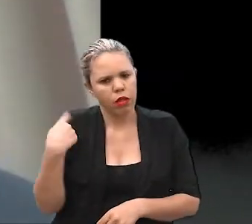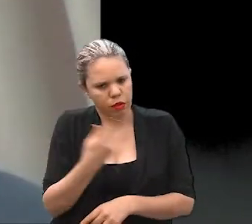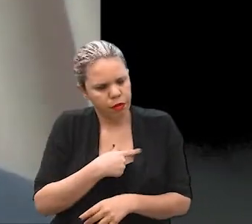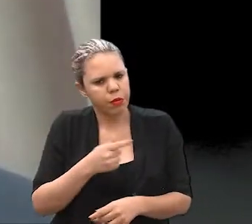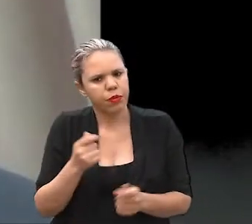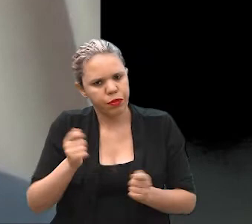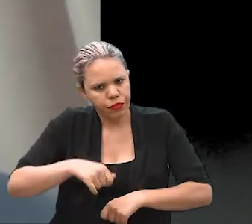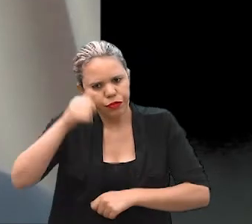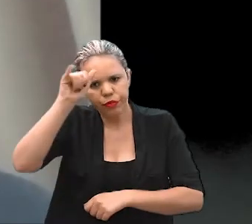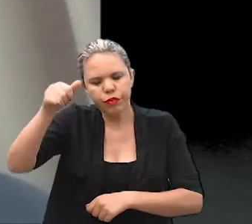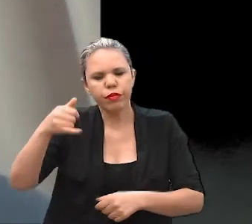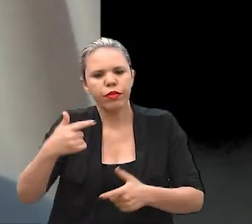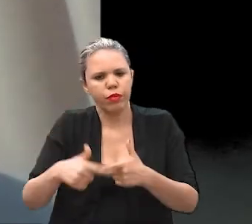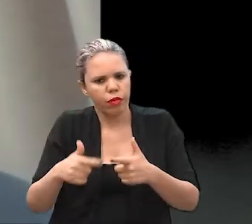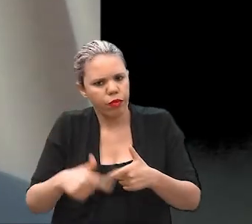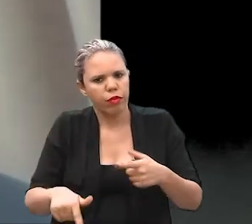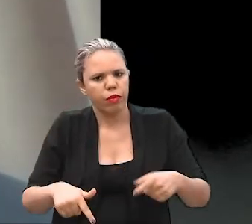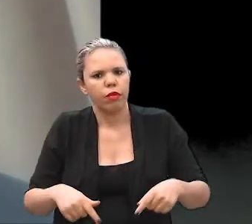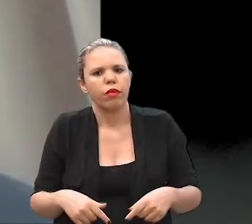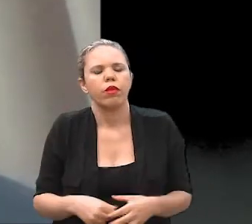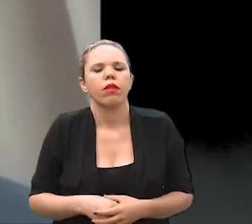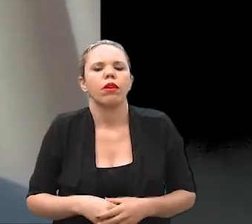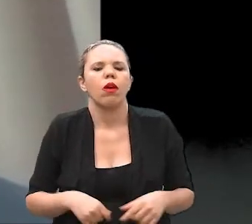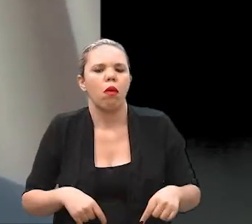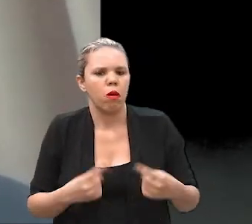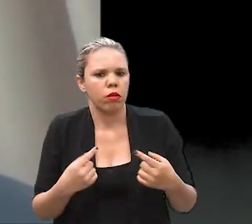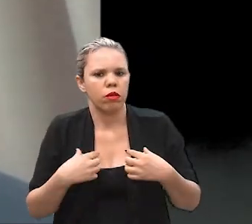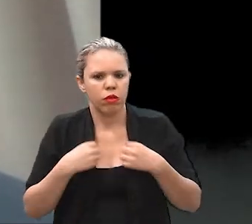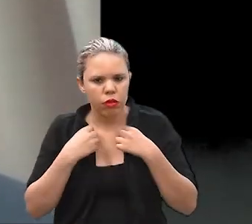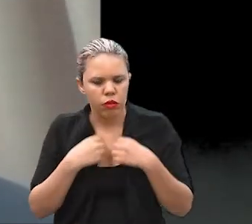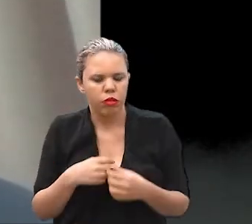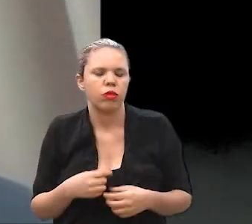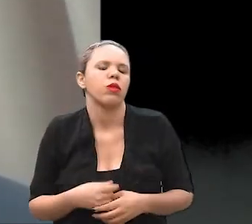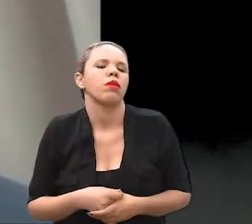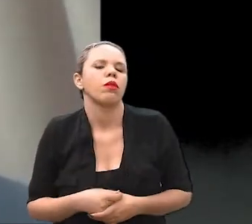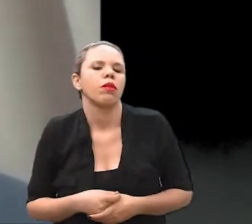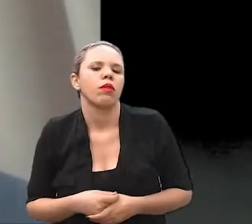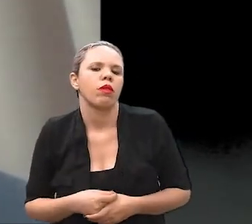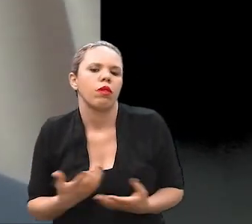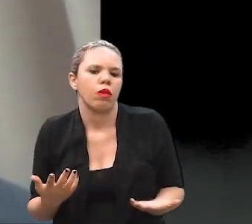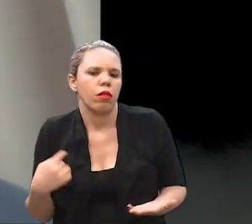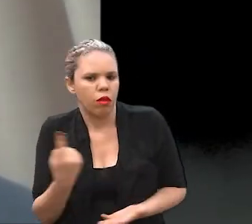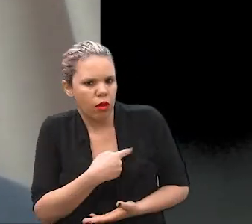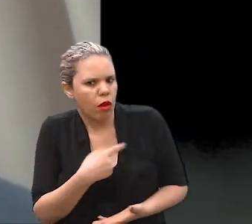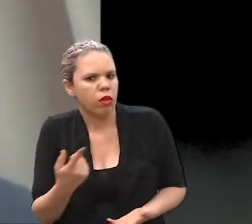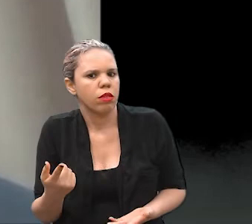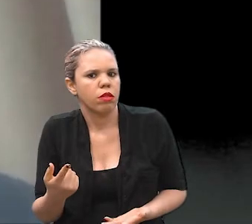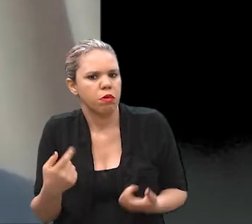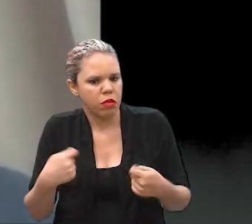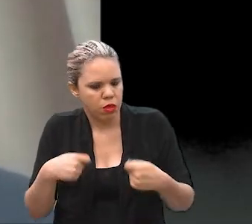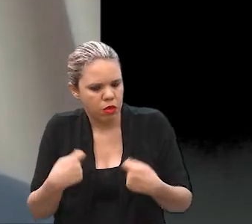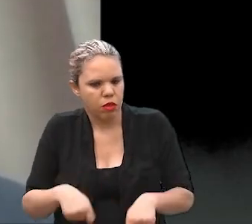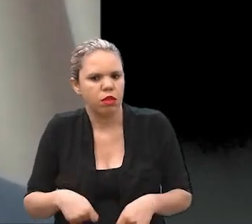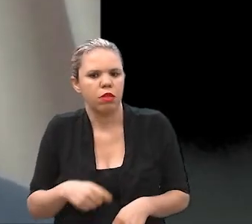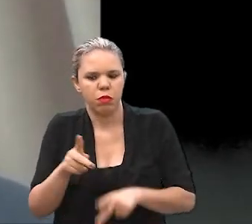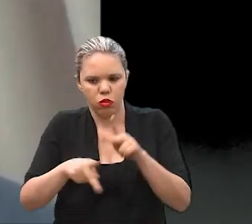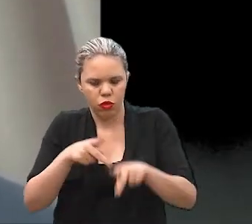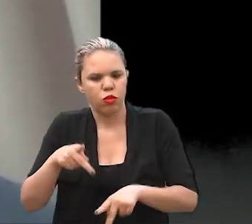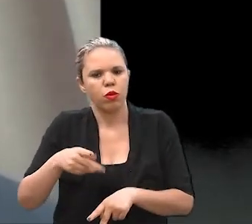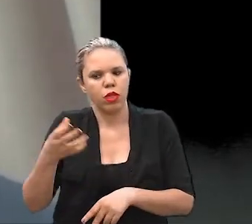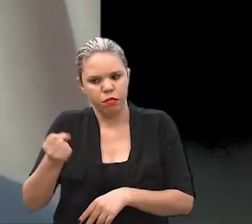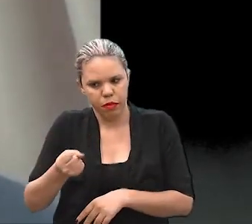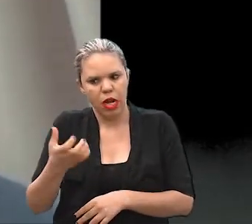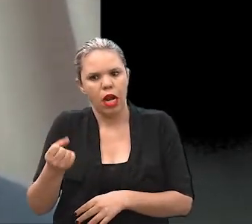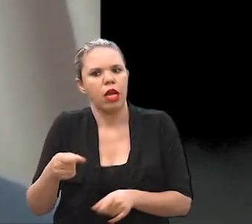gente combata os crimes raciais, o preconceito racial, é necessário que os não negros